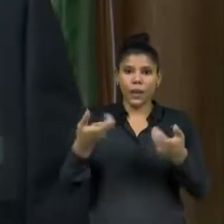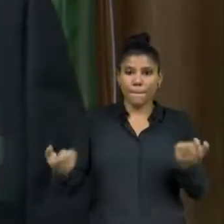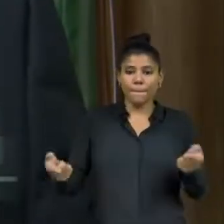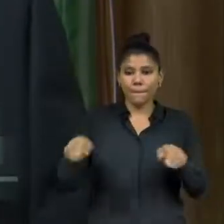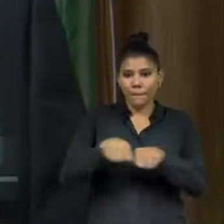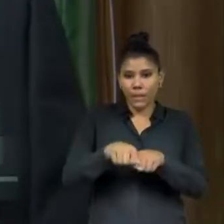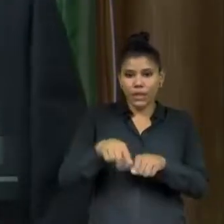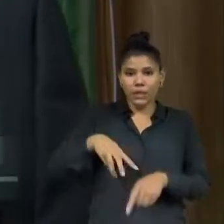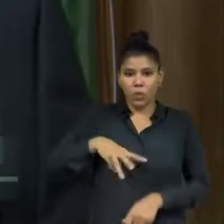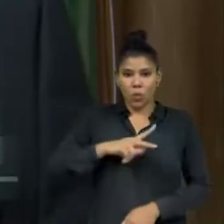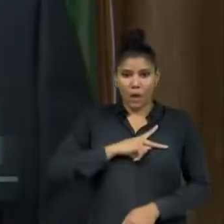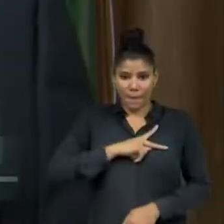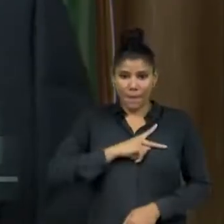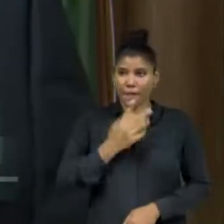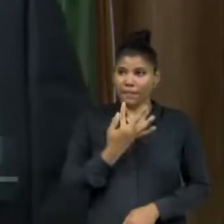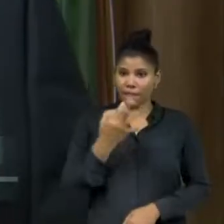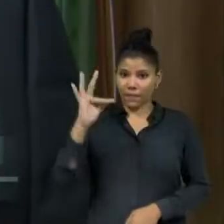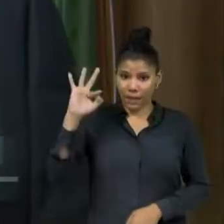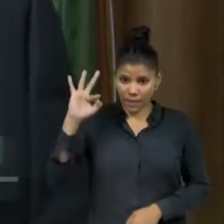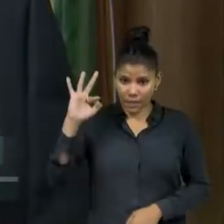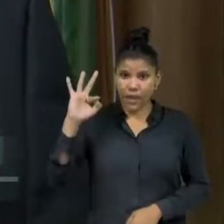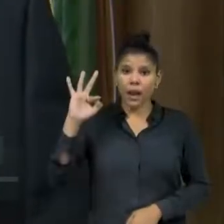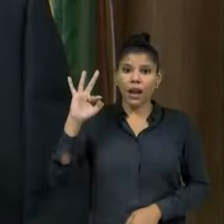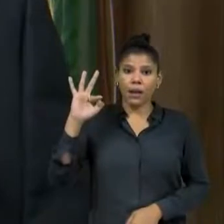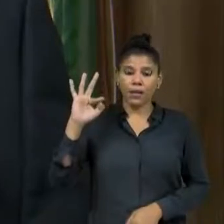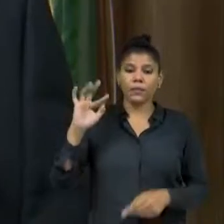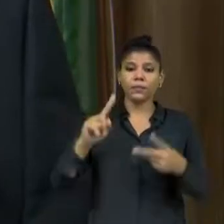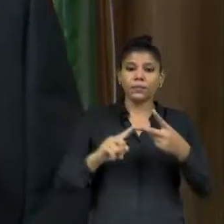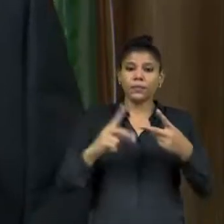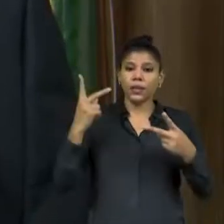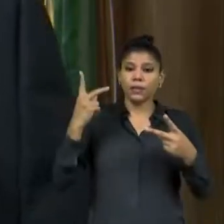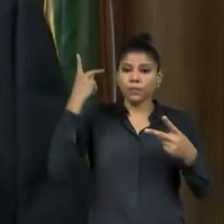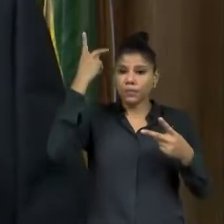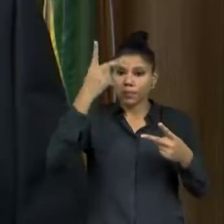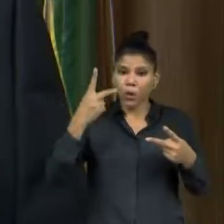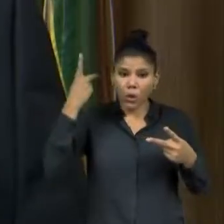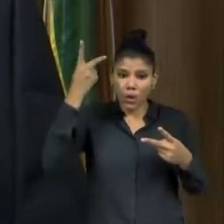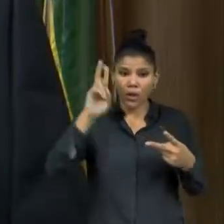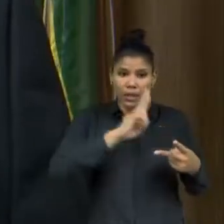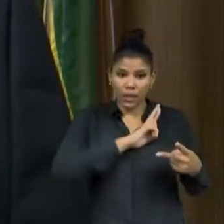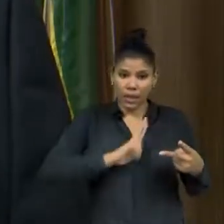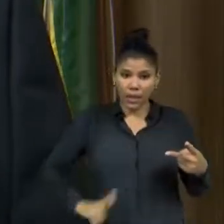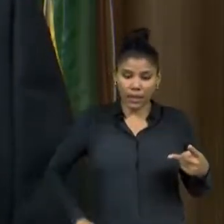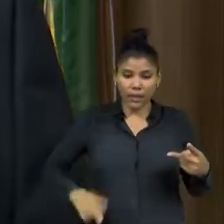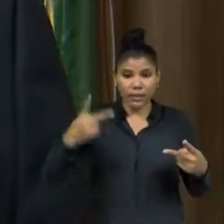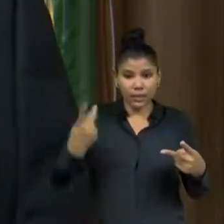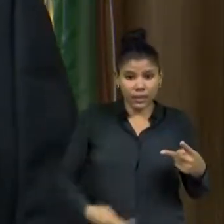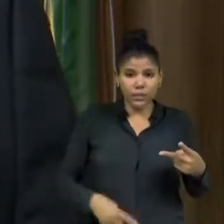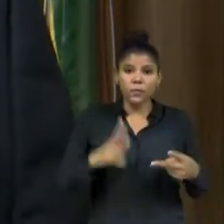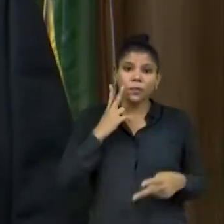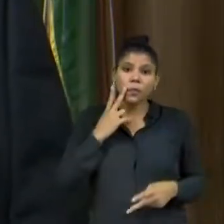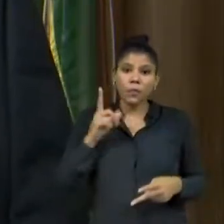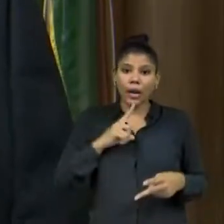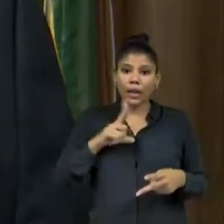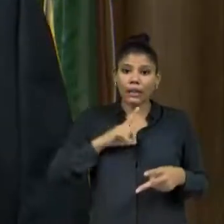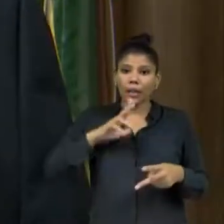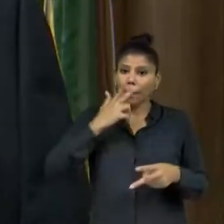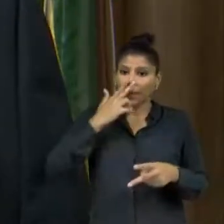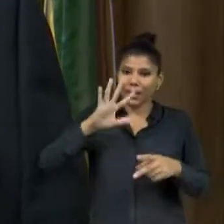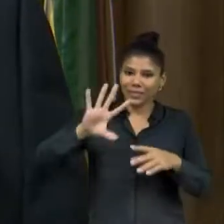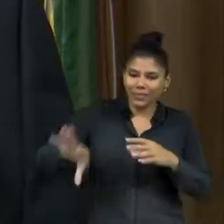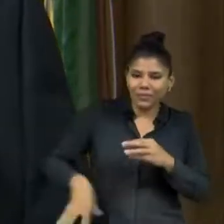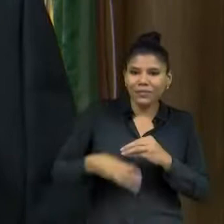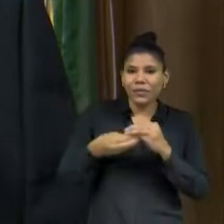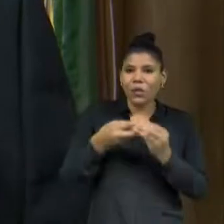Público Federal, a Procuradoria da República no Ceará, para termos uma força jurídico-legal